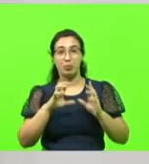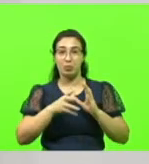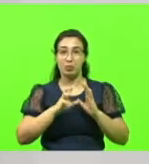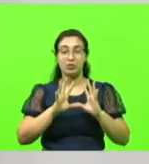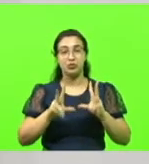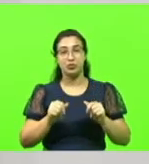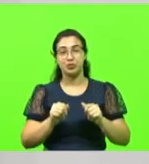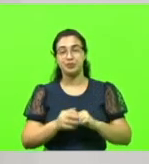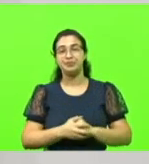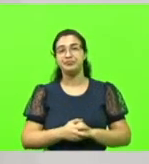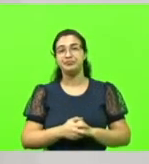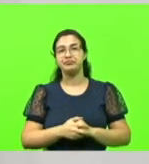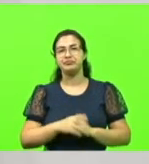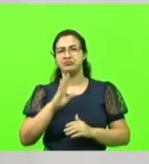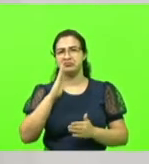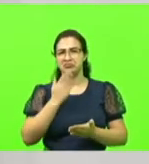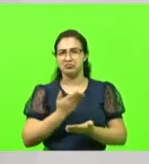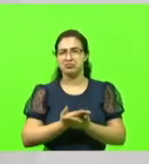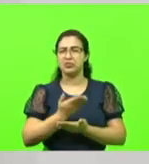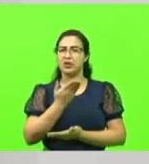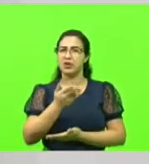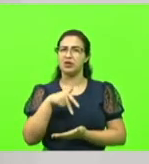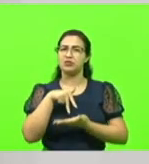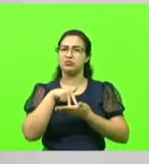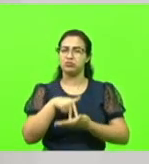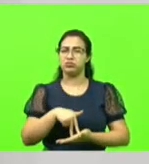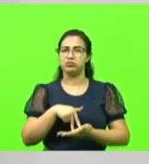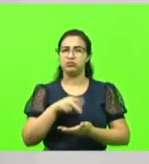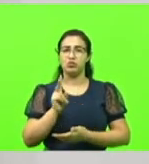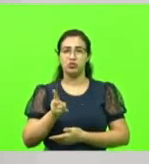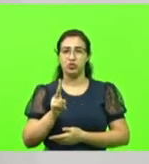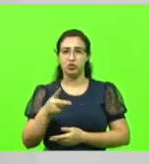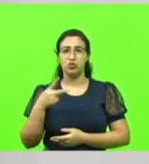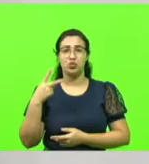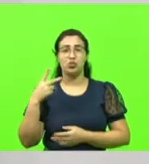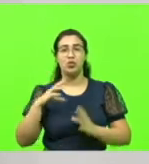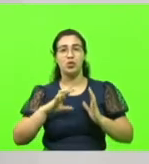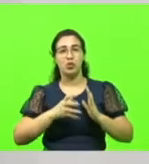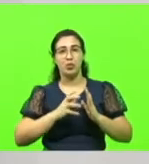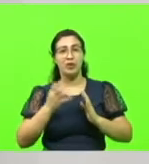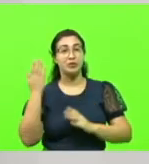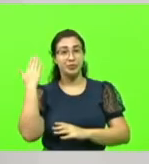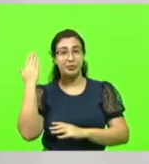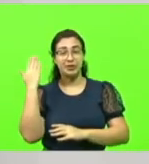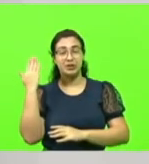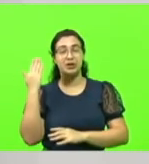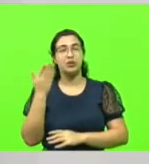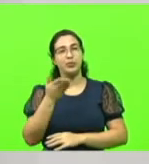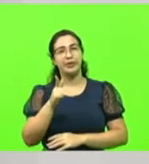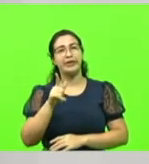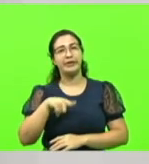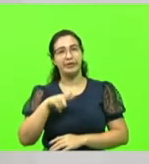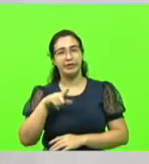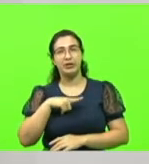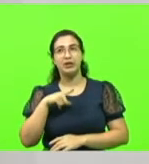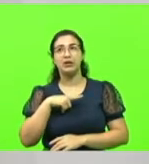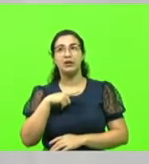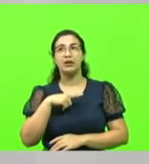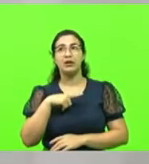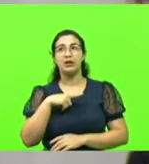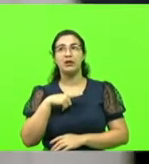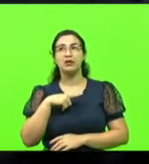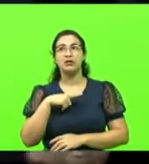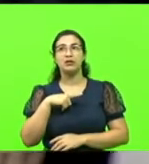que se permanecesse no partido, hoje não, né? Naquela época, ele teria logo em seguida se